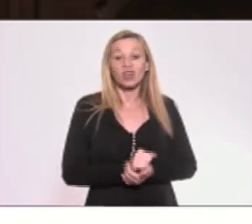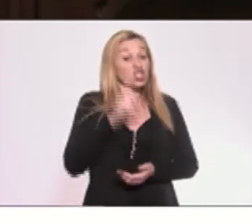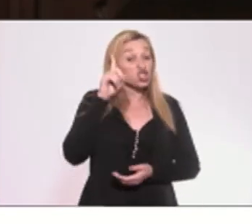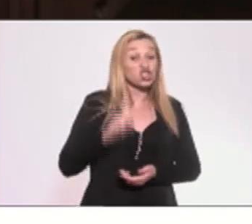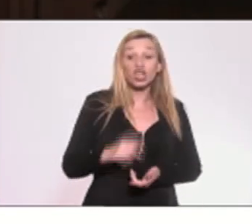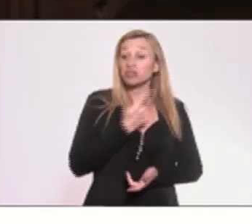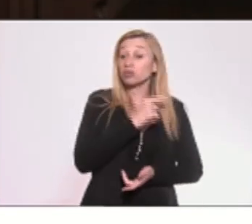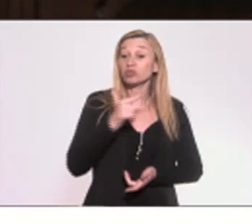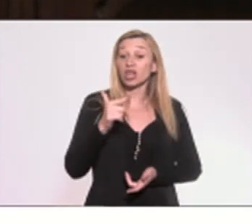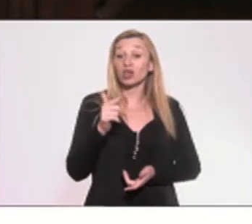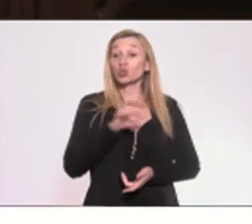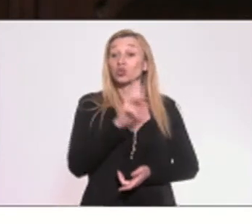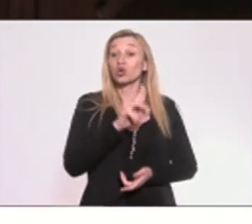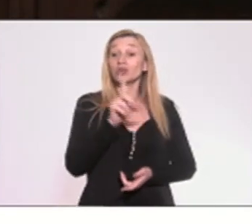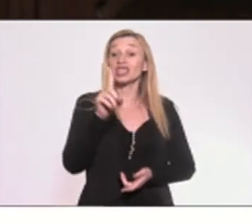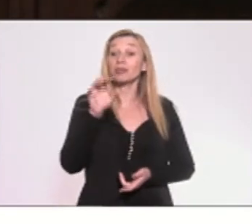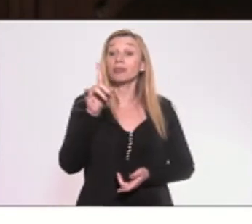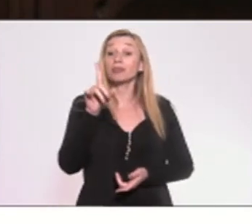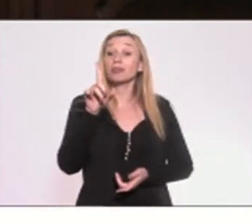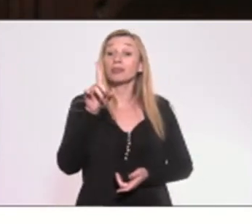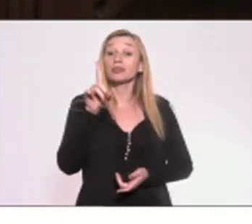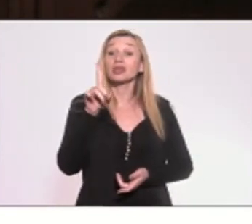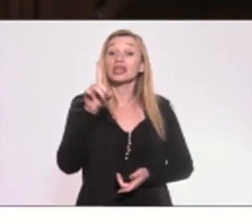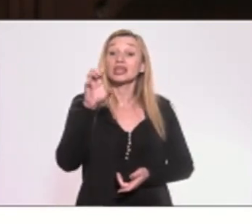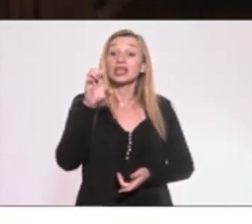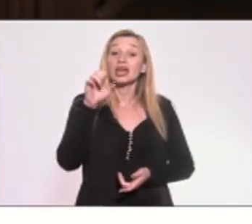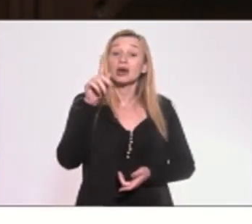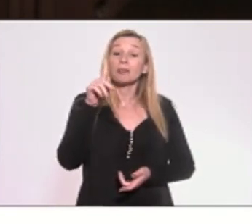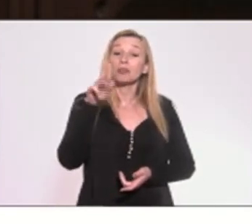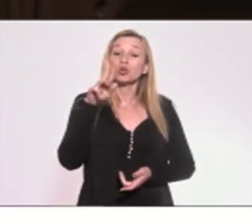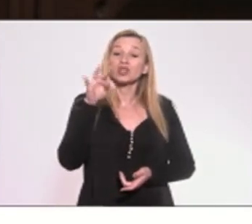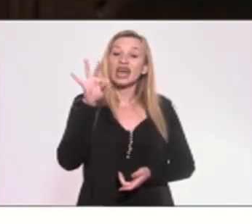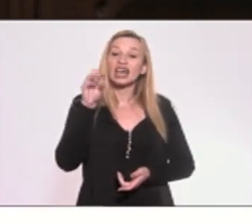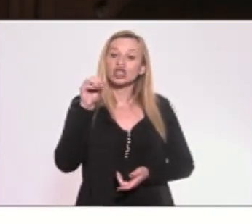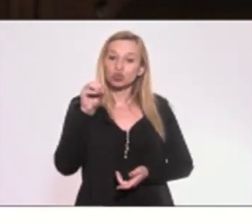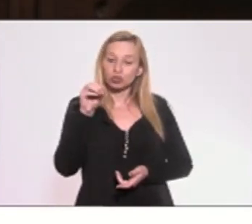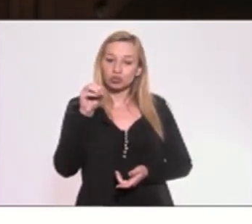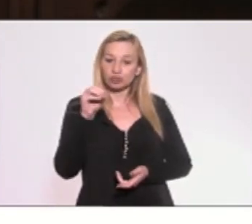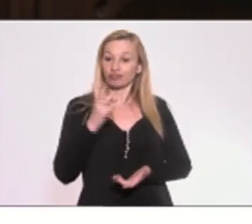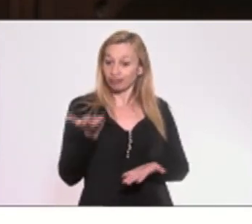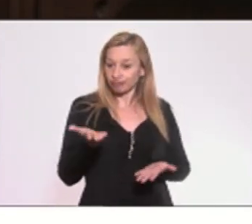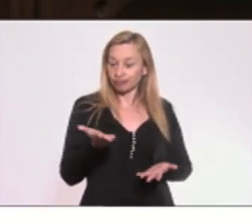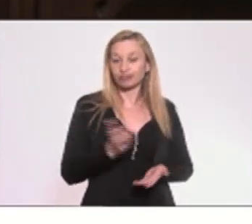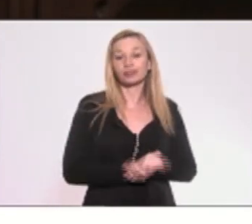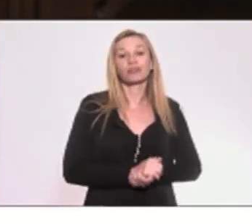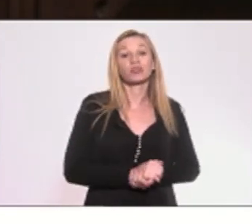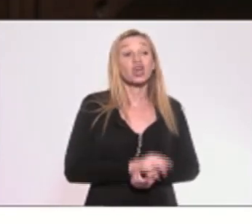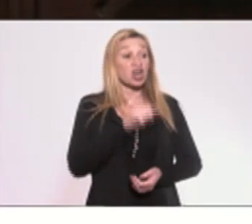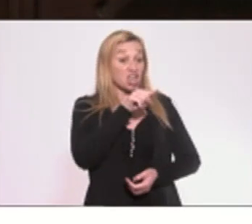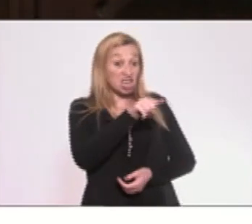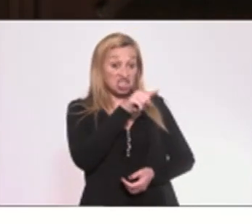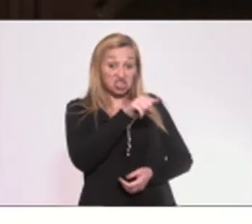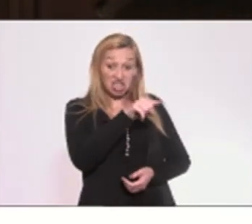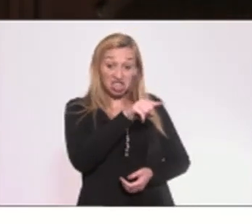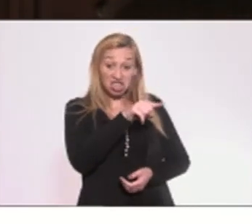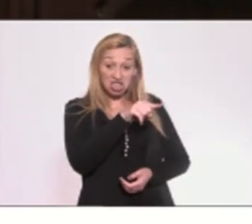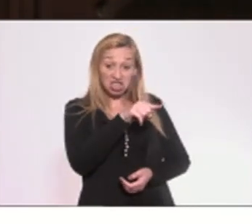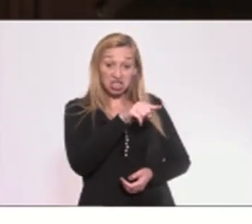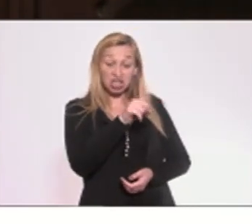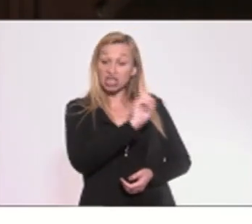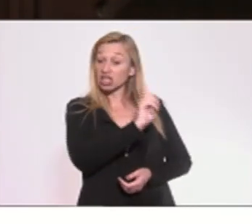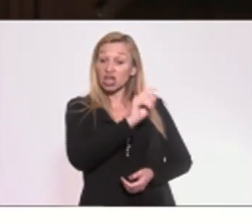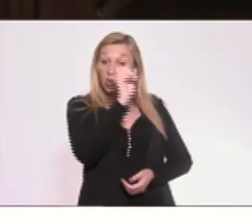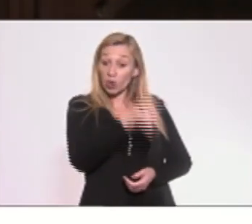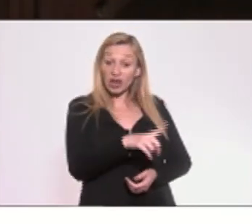a diplomação, a assinatura da posse do livro, estes deputados aqui teriam. Então, esses que não deveriam ser chamados de